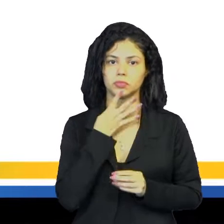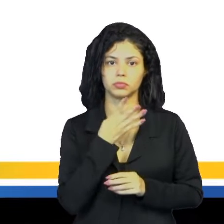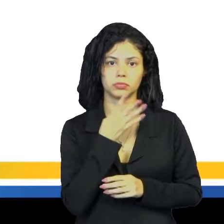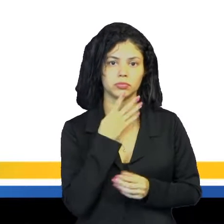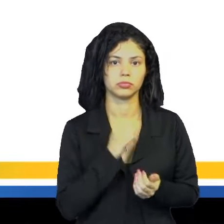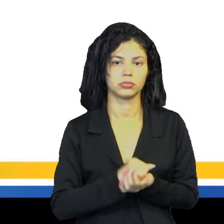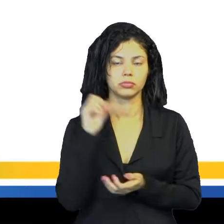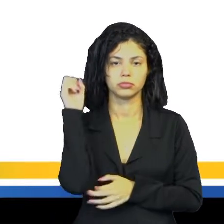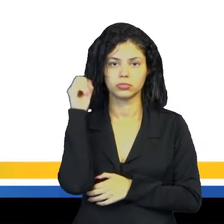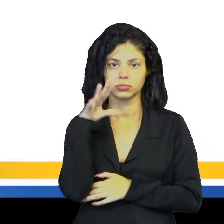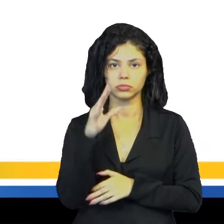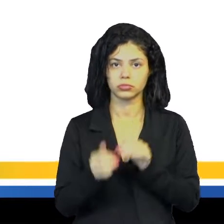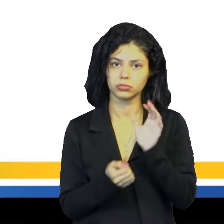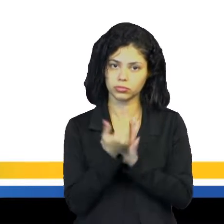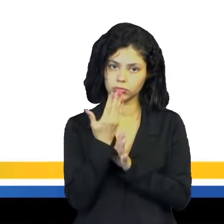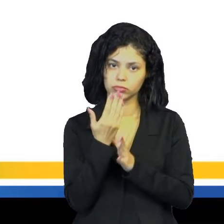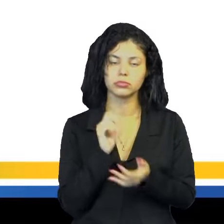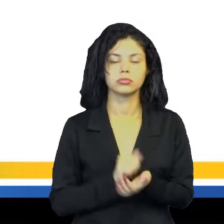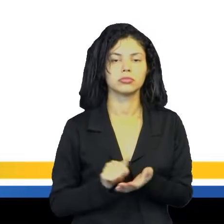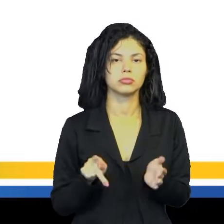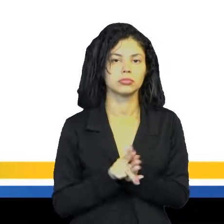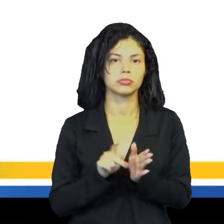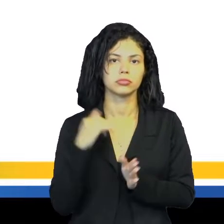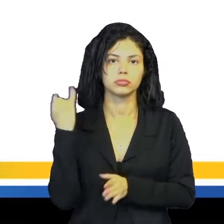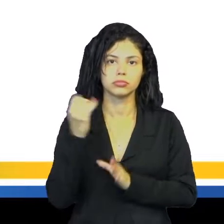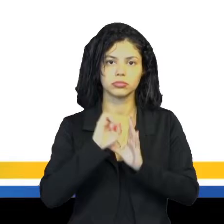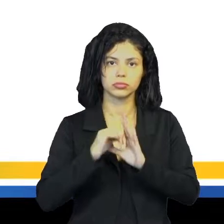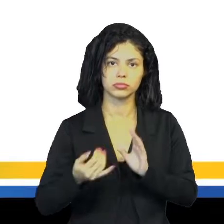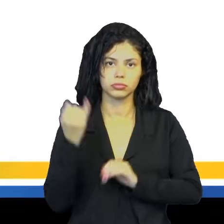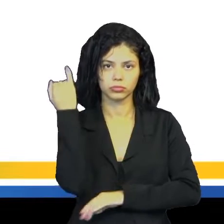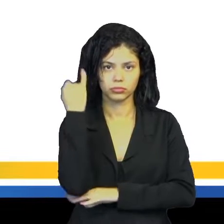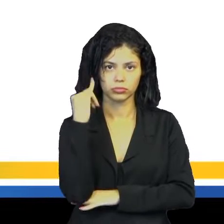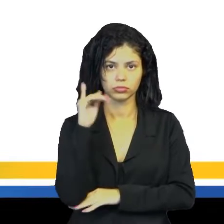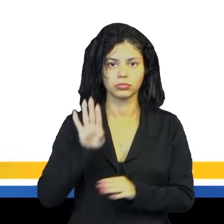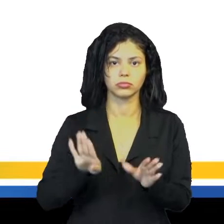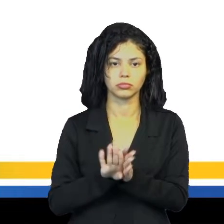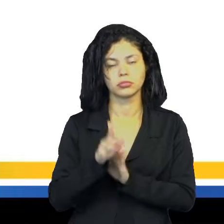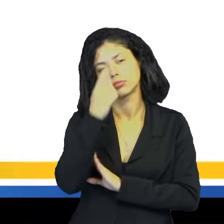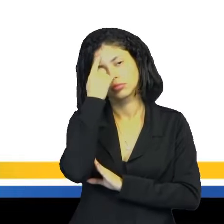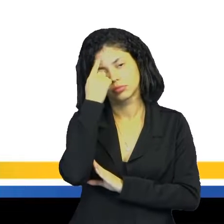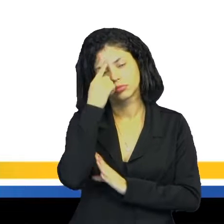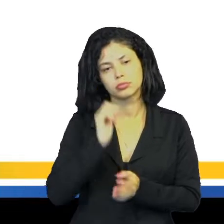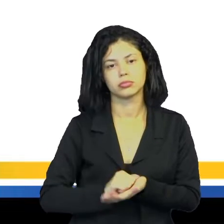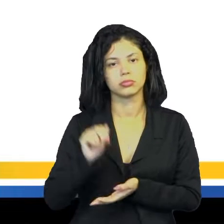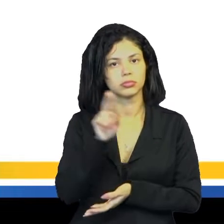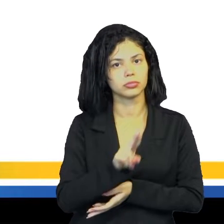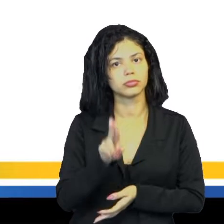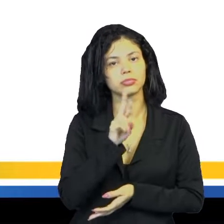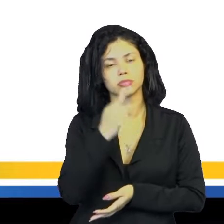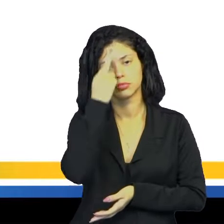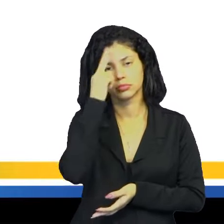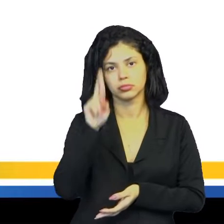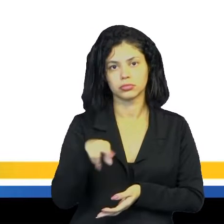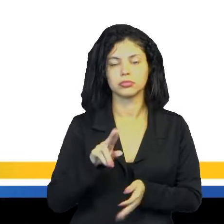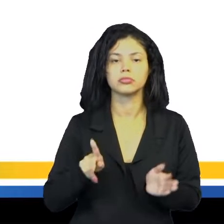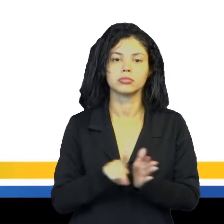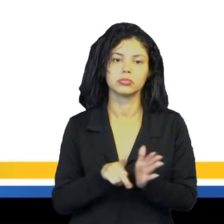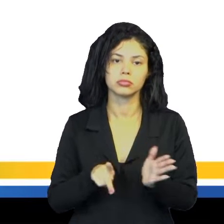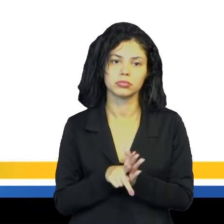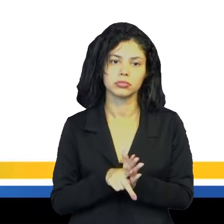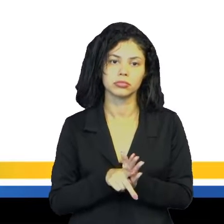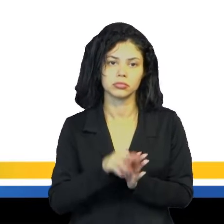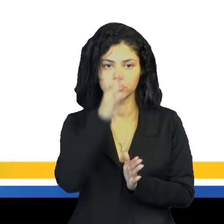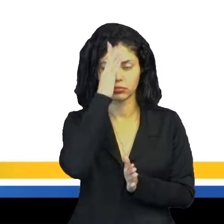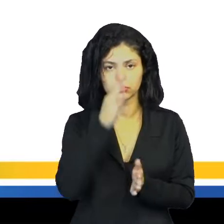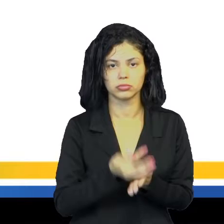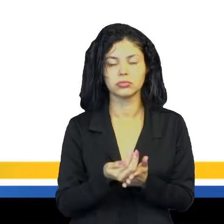luzes. Surgido na França, a principal característica dessa corrente de pensamento foi defender o uso da razão sobre o da fé para